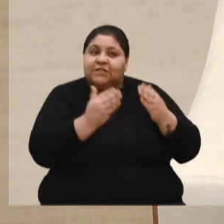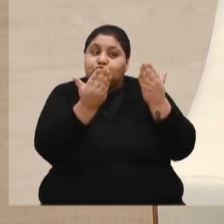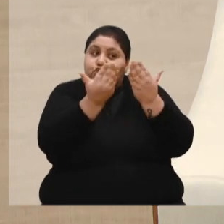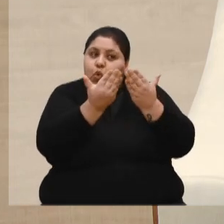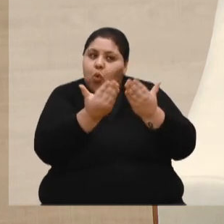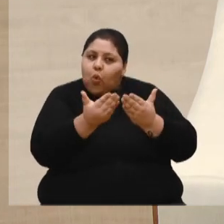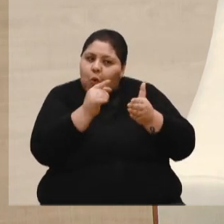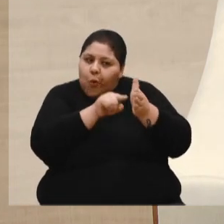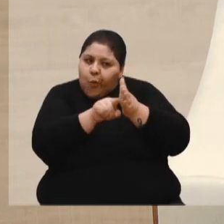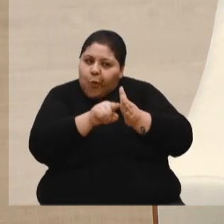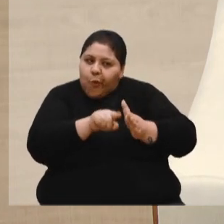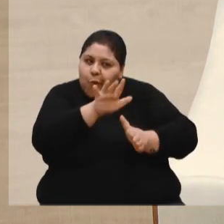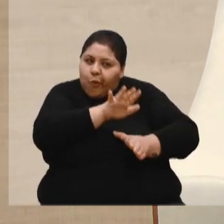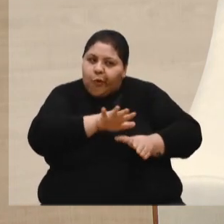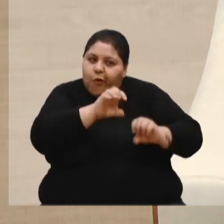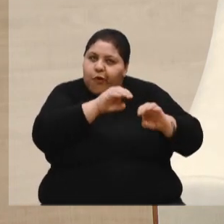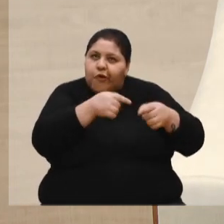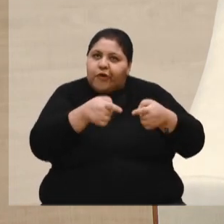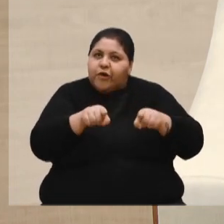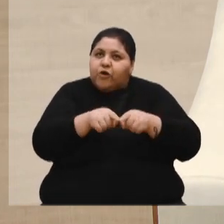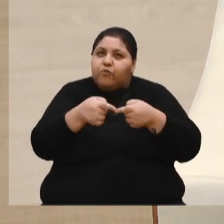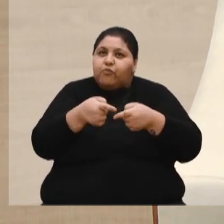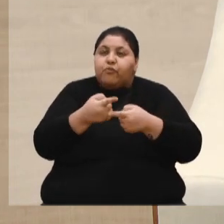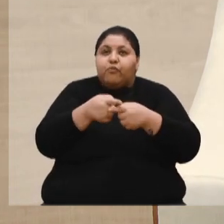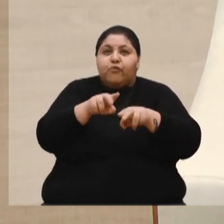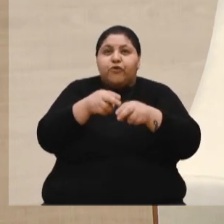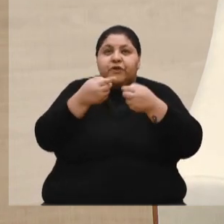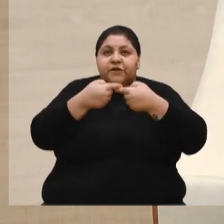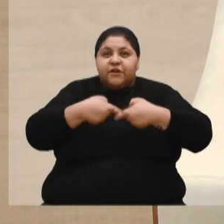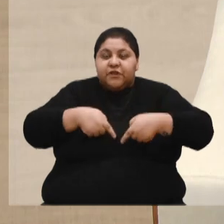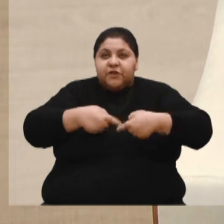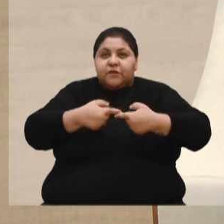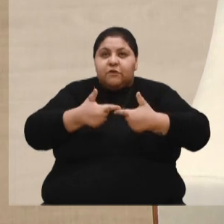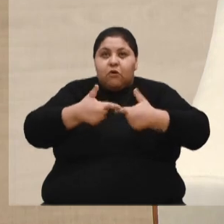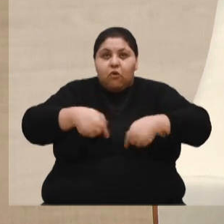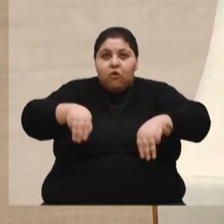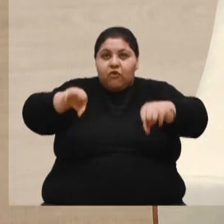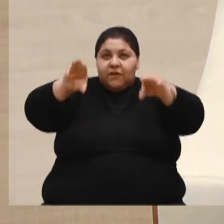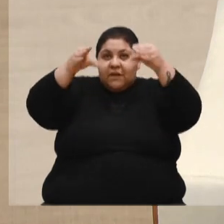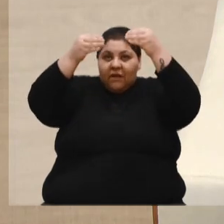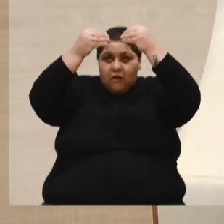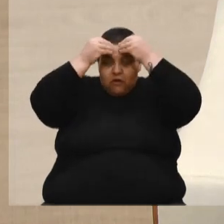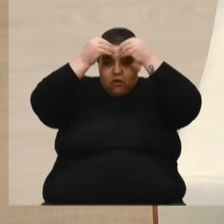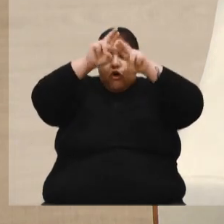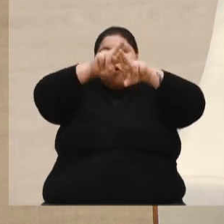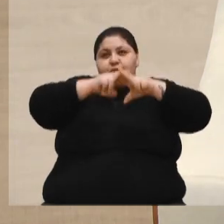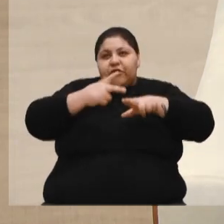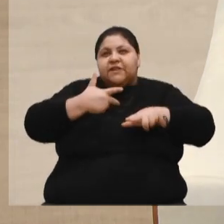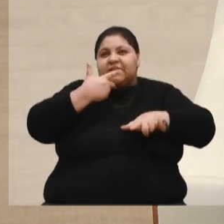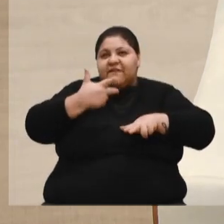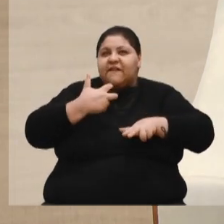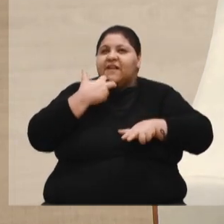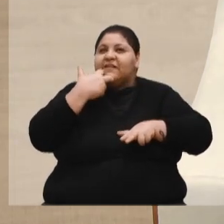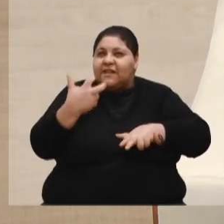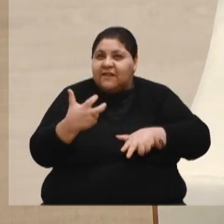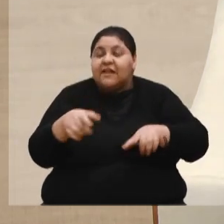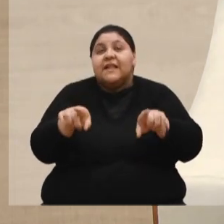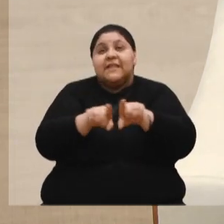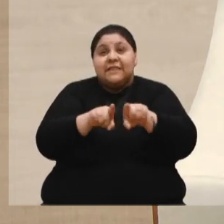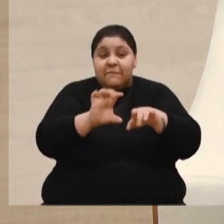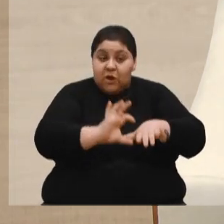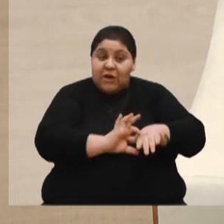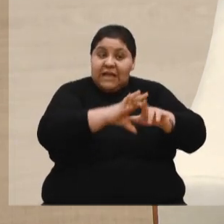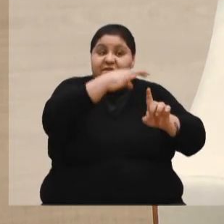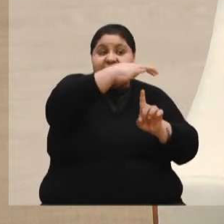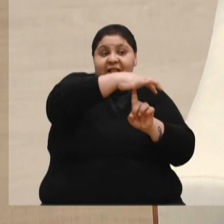é estudioso da área da educação e da linguagem, por isso que ele fala também muito dessa questão da oralidade. Foi nosso patrono da Feira